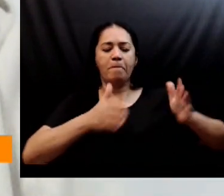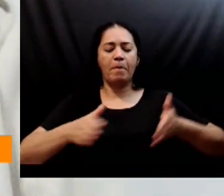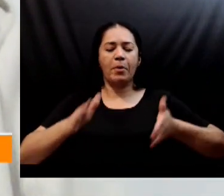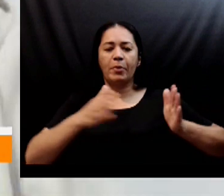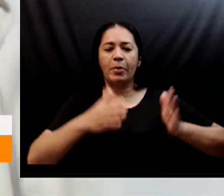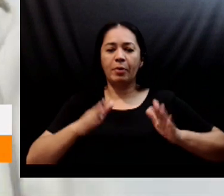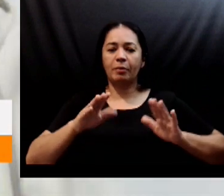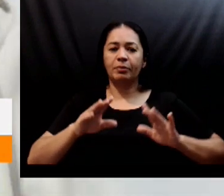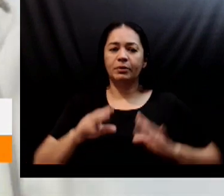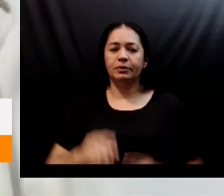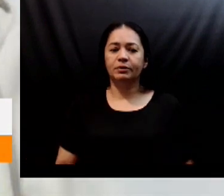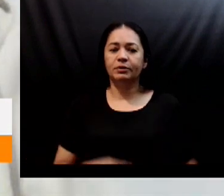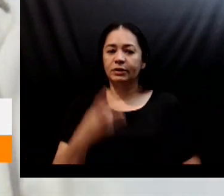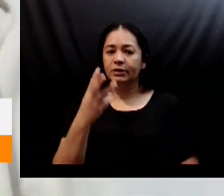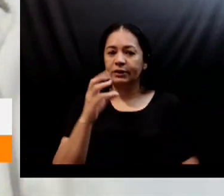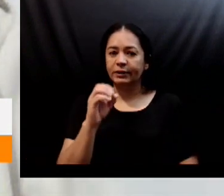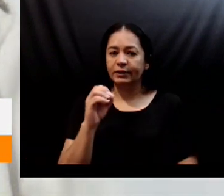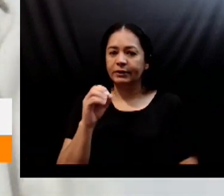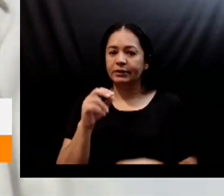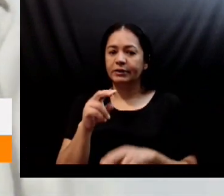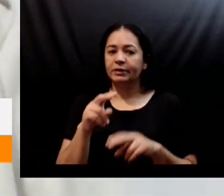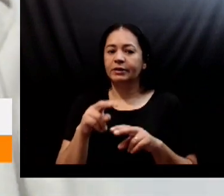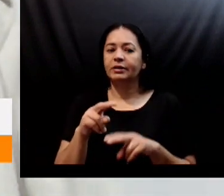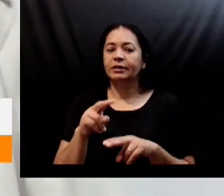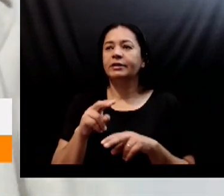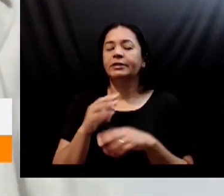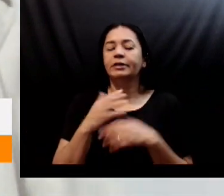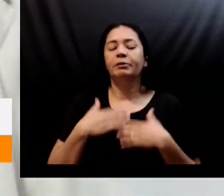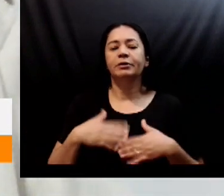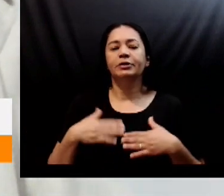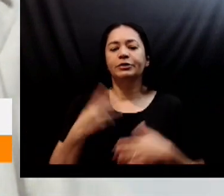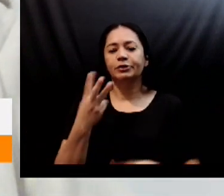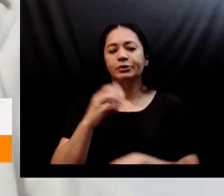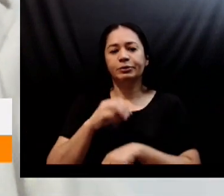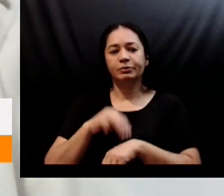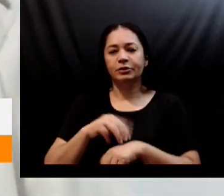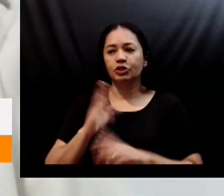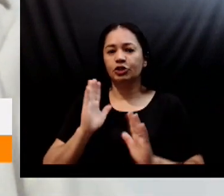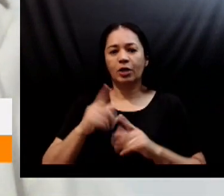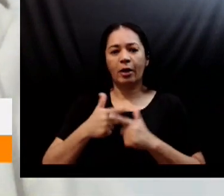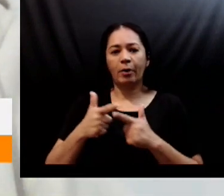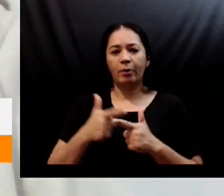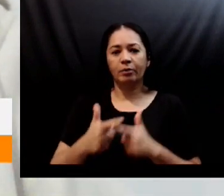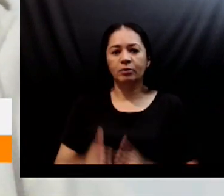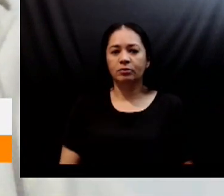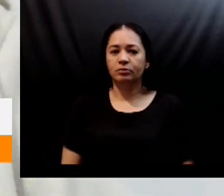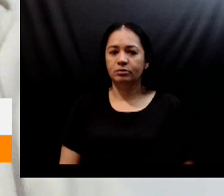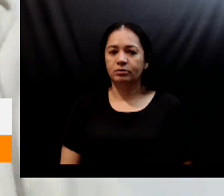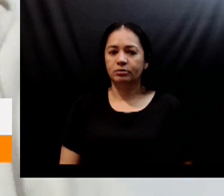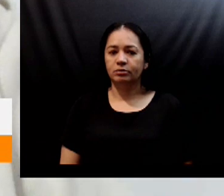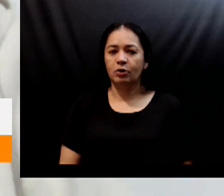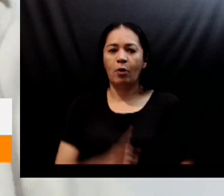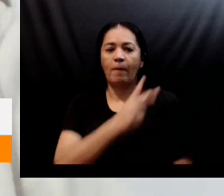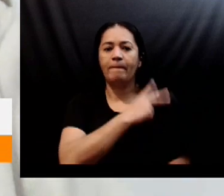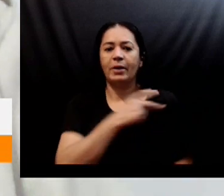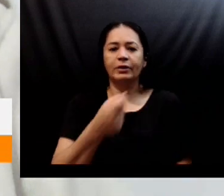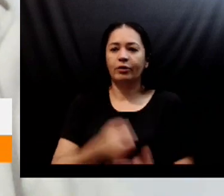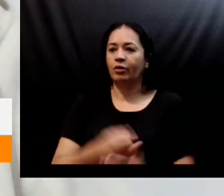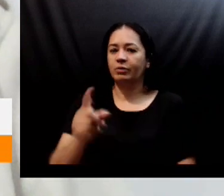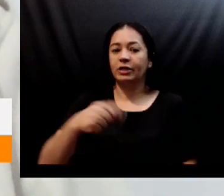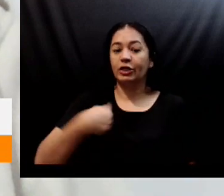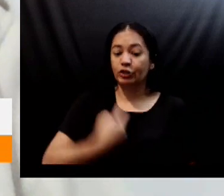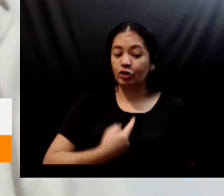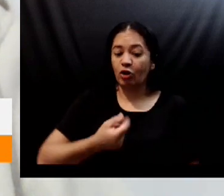minutos com os pezinhos para cima virou um problema. O patrão não cobra mais, é a gente que se cobra. Não é a falta